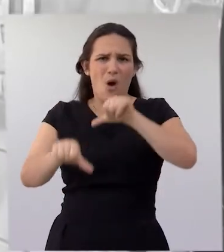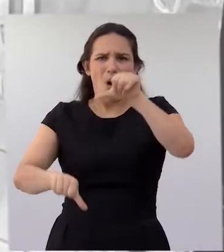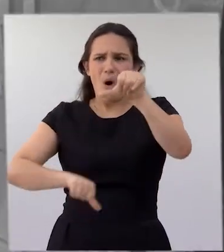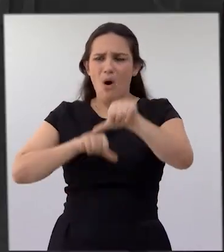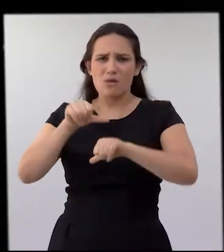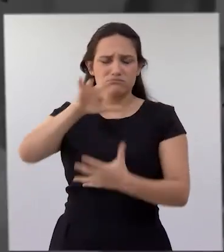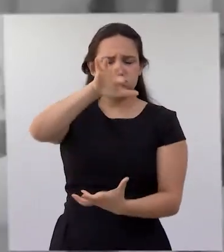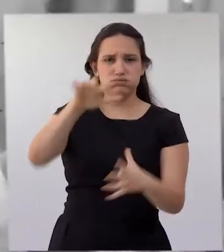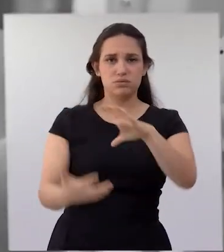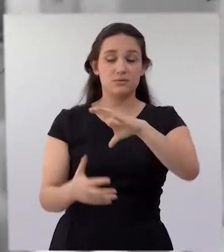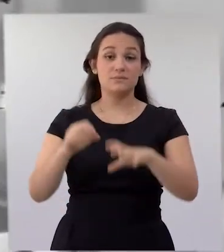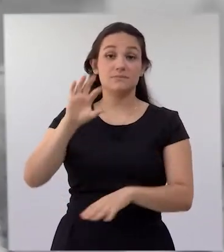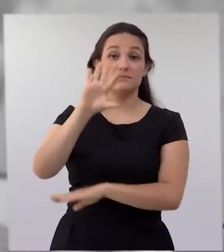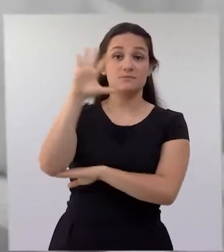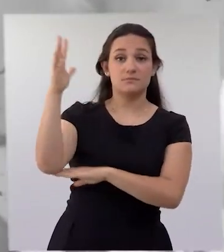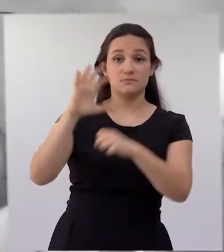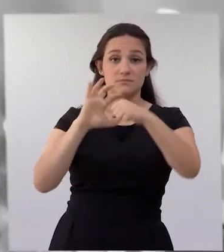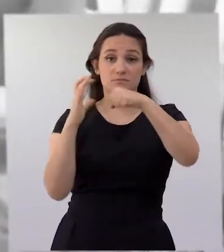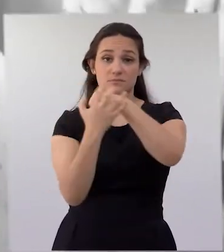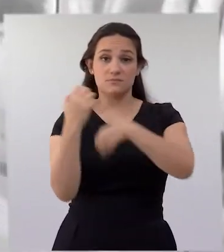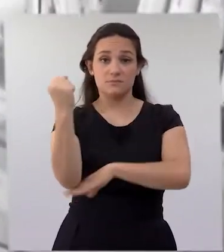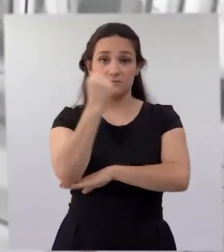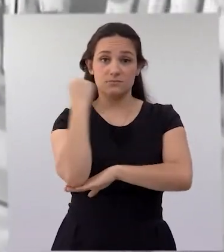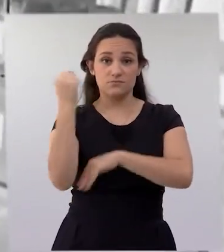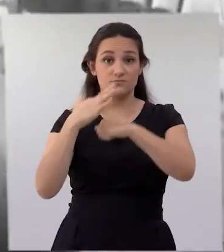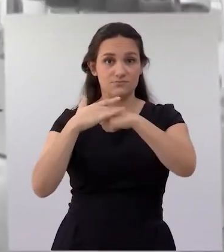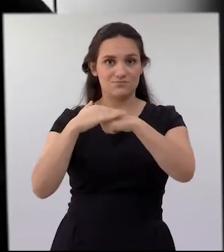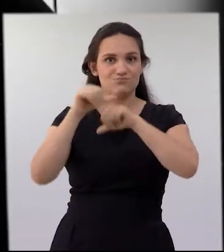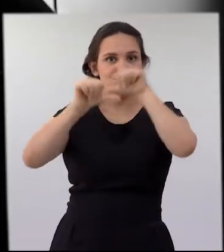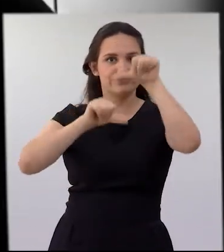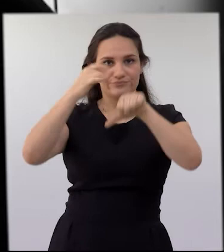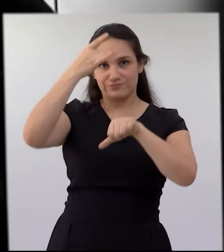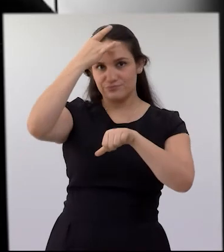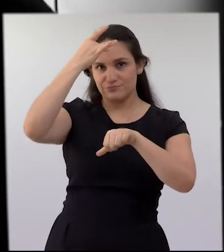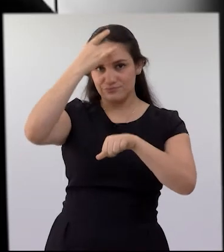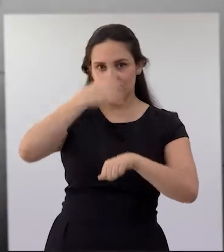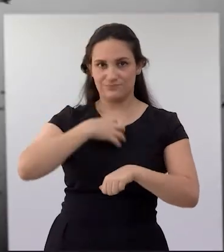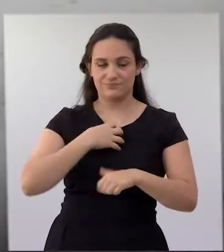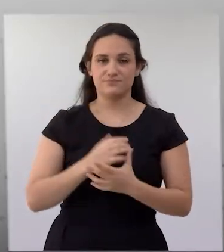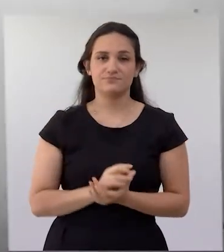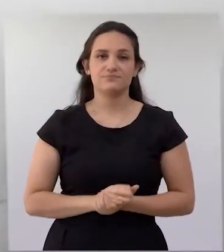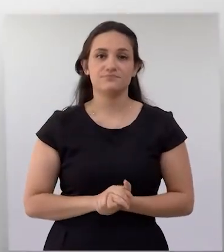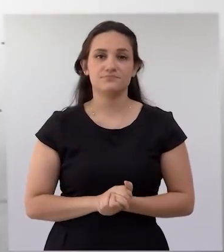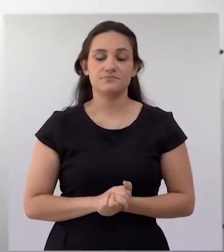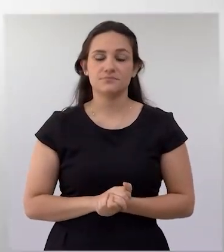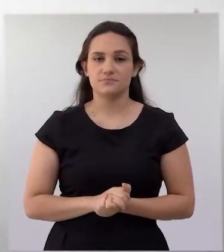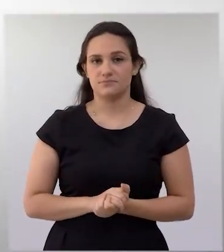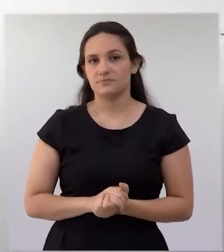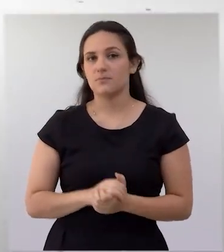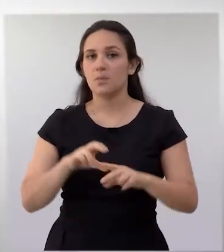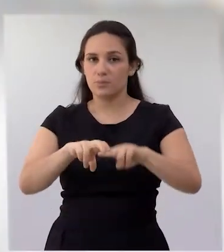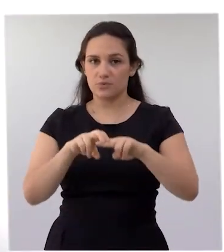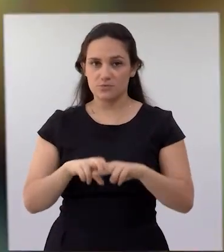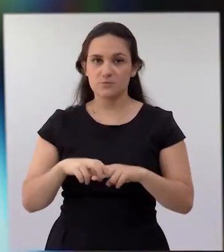as transformações bruscas causadas pela pandemia estão impactando a saúde mental.